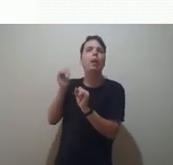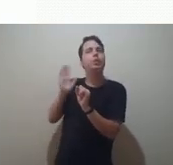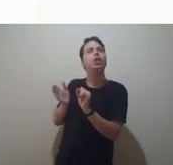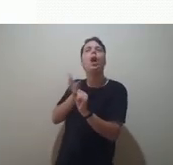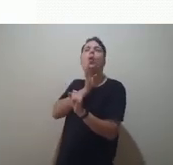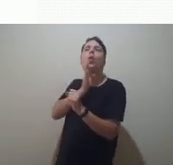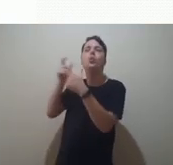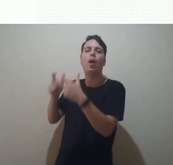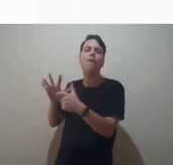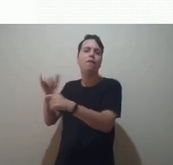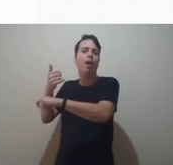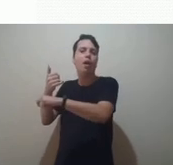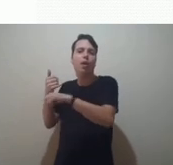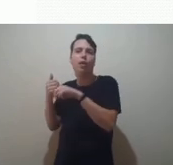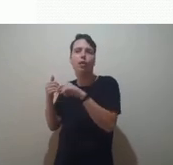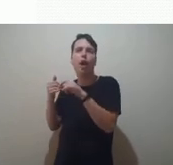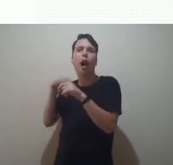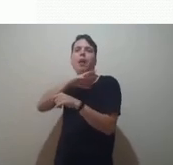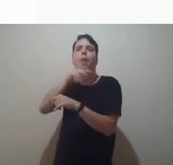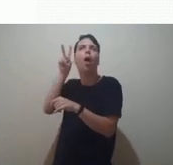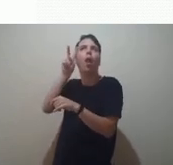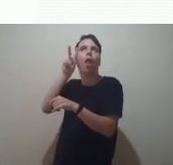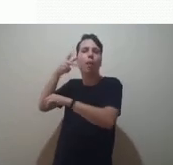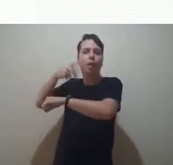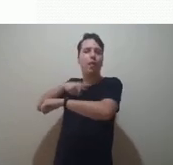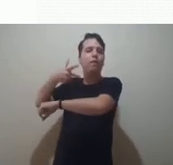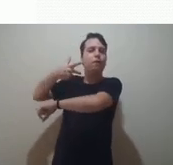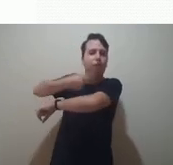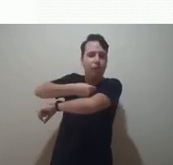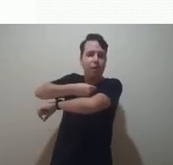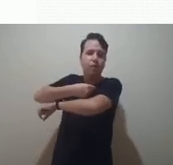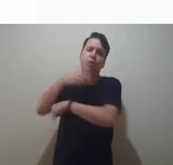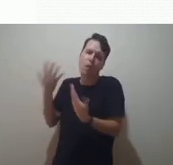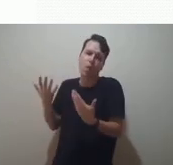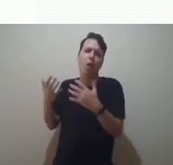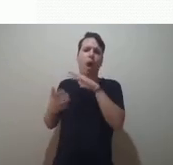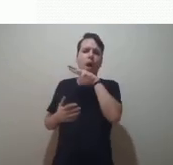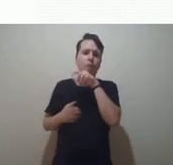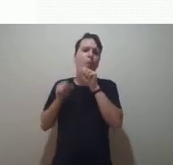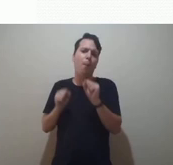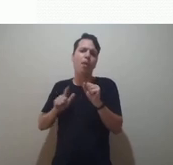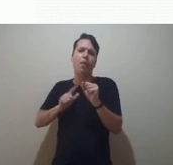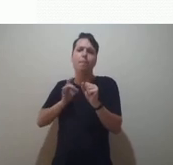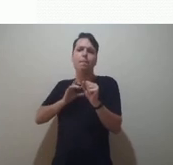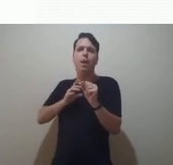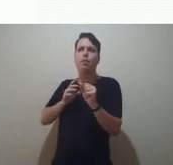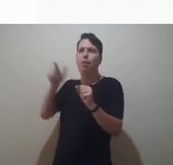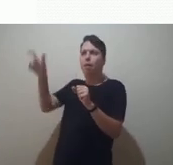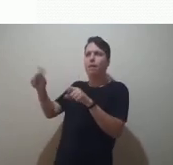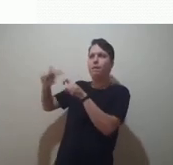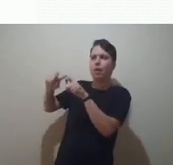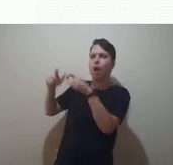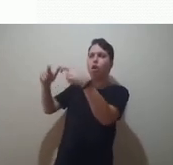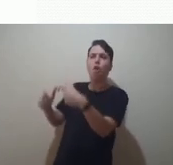que vai acontecer na consulta, que ele vai tomar vacina, vai sentir alguma dor. Então, esse animal pode ter medo da consulta